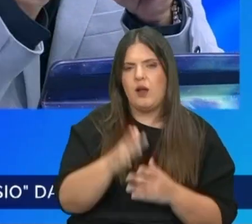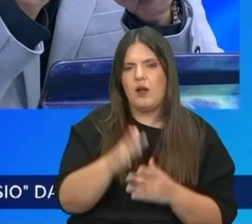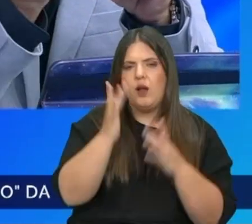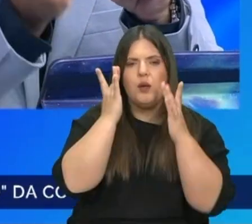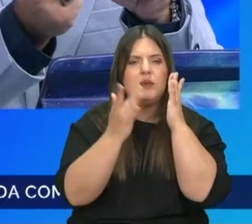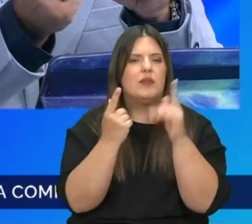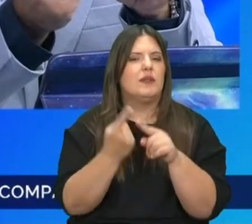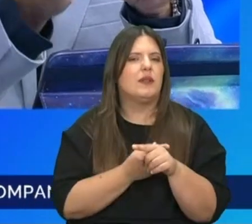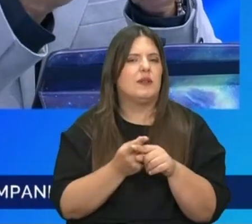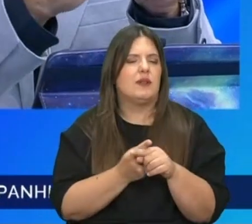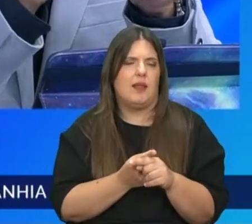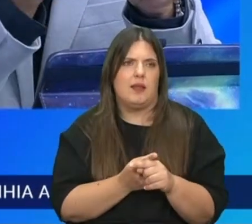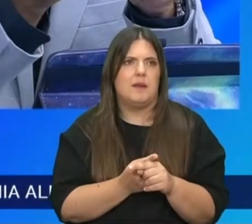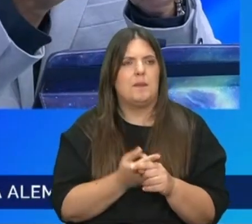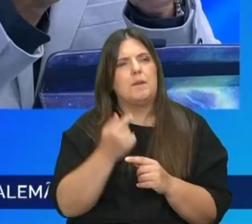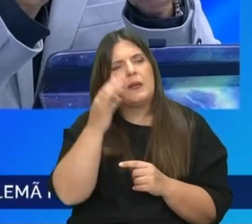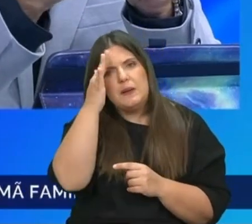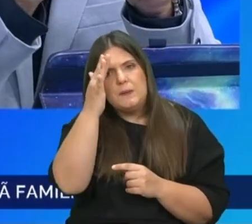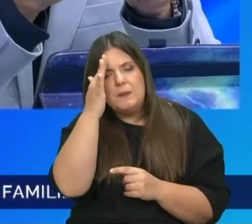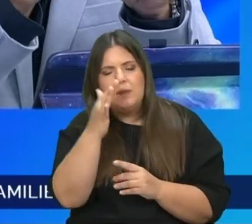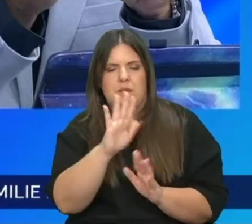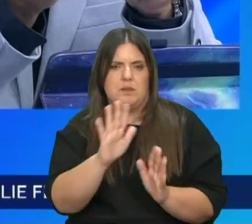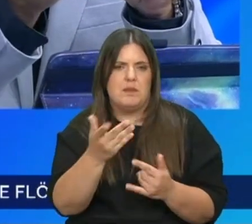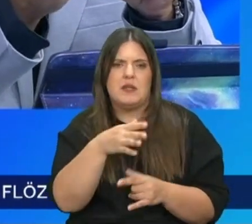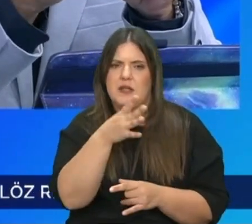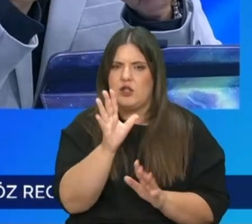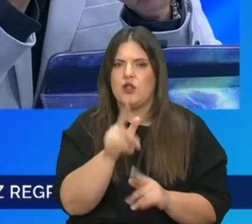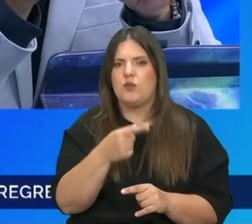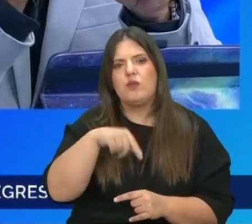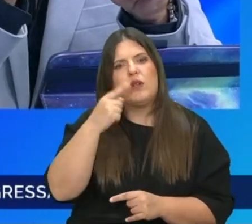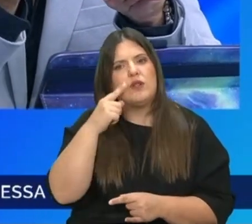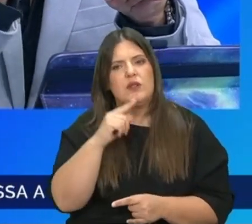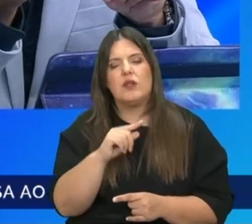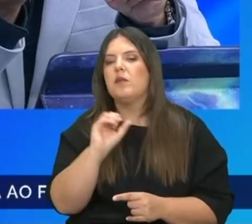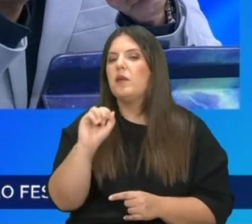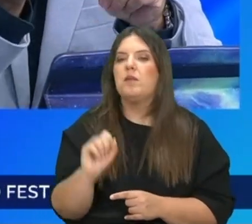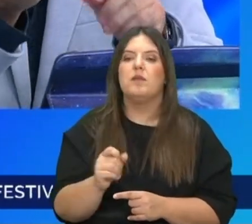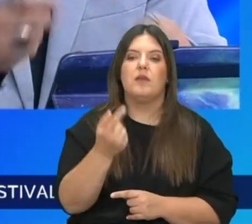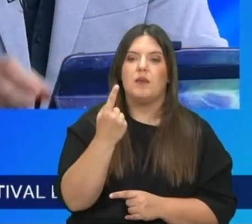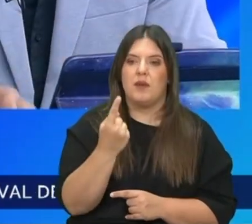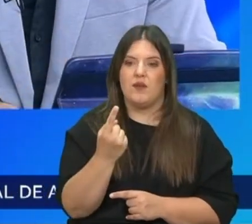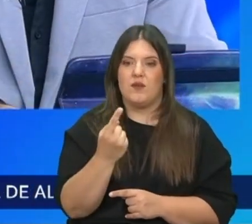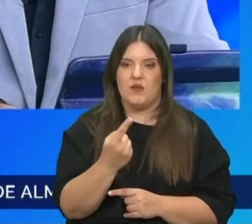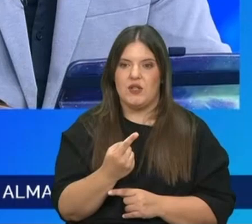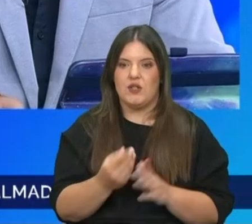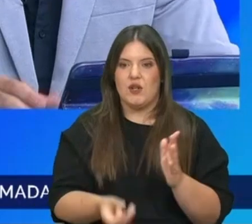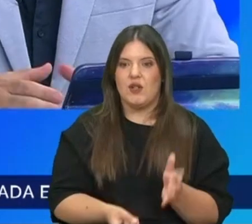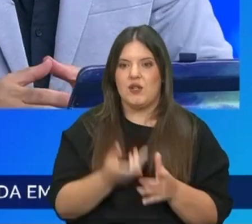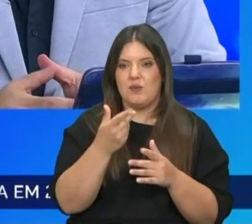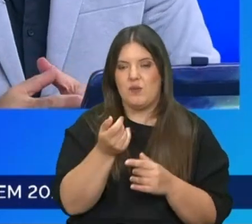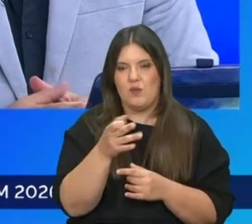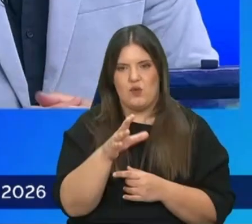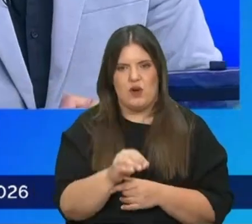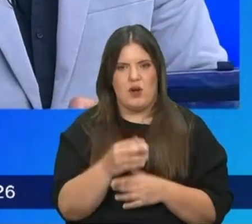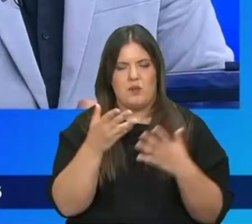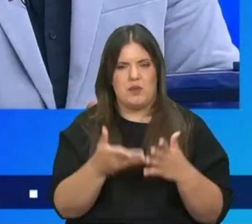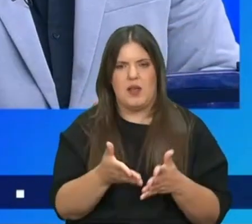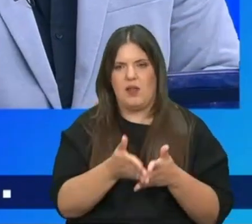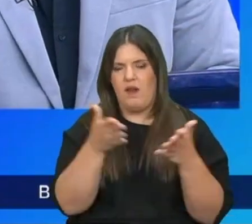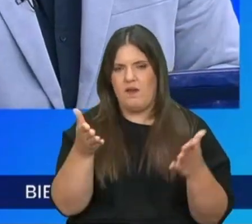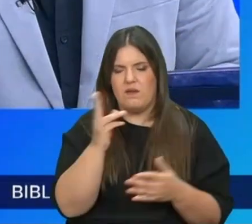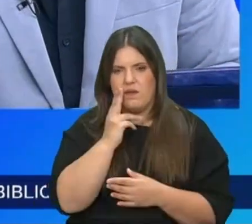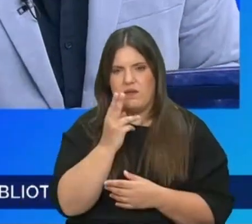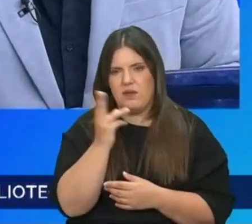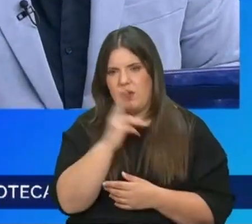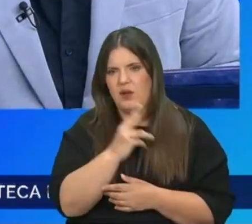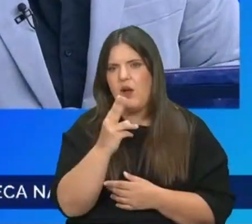interessante, exótica, que nos diz o seguinte: nós podemos estar a assistir pela primeira vez ao nascimento de um buraco negro supermaciço que,